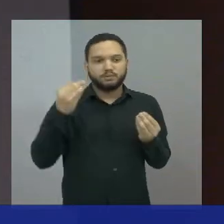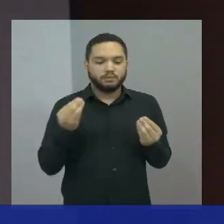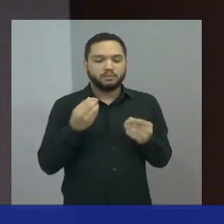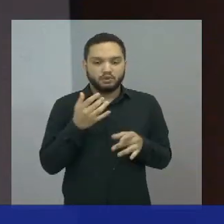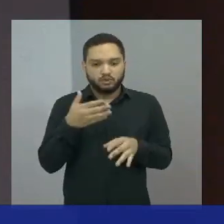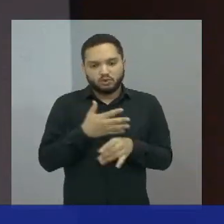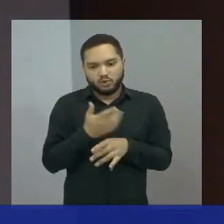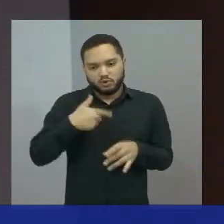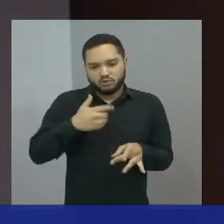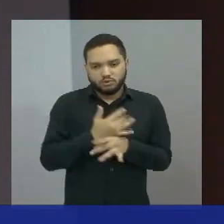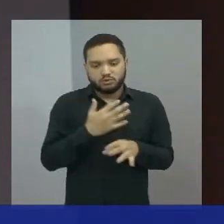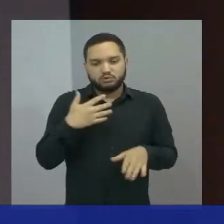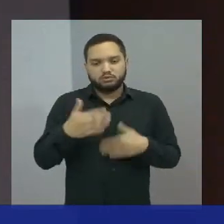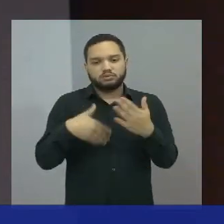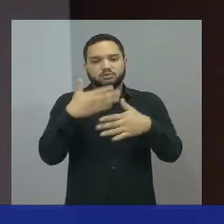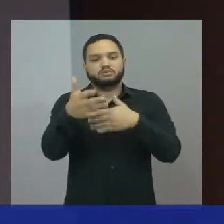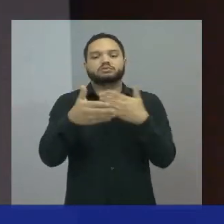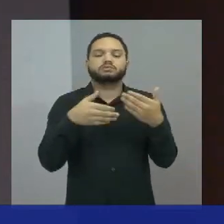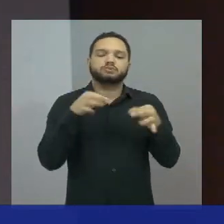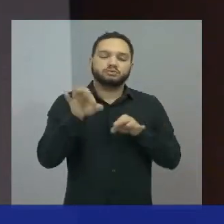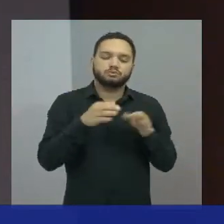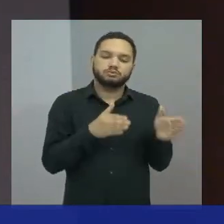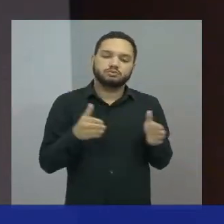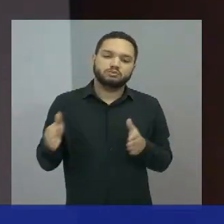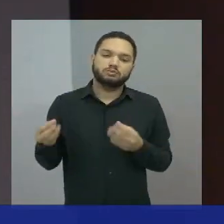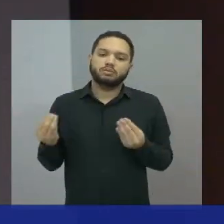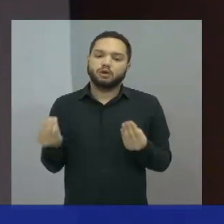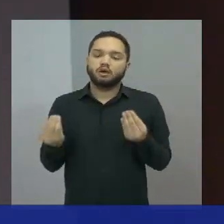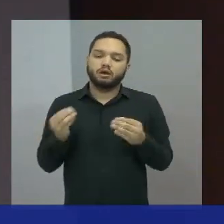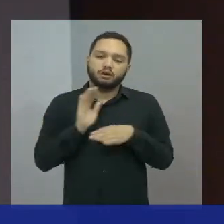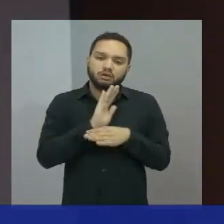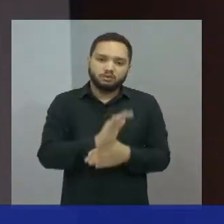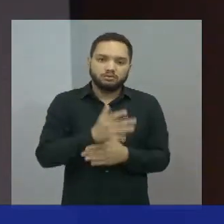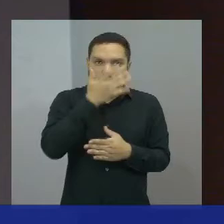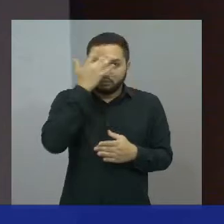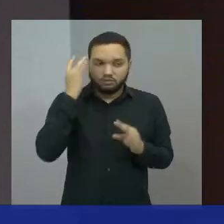cidade se desenvolva de forma organizada, em benefício de todos.